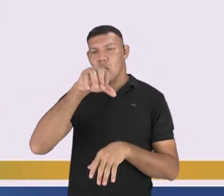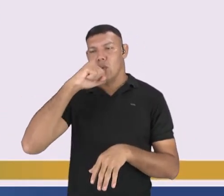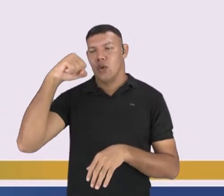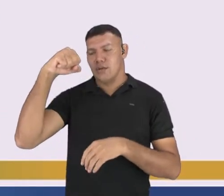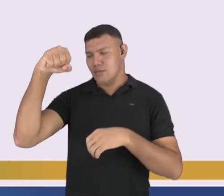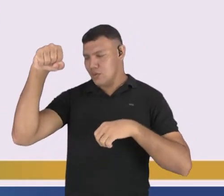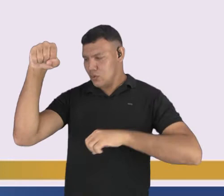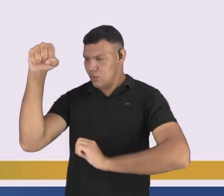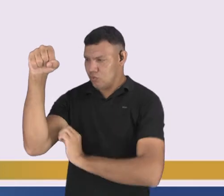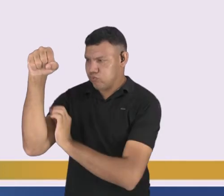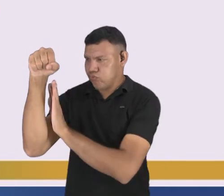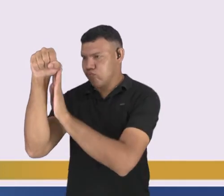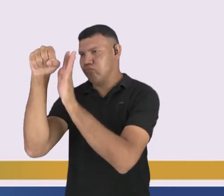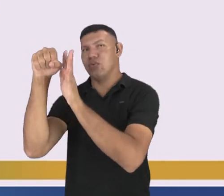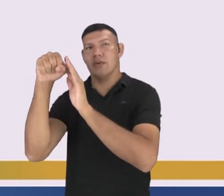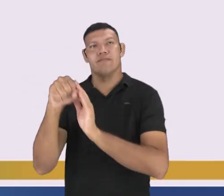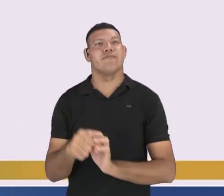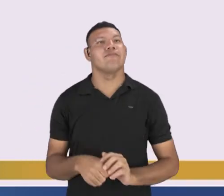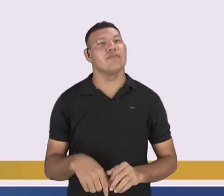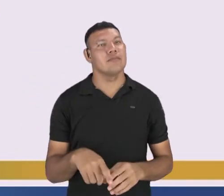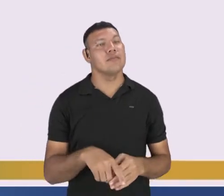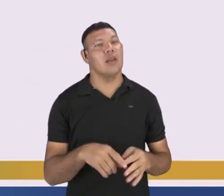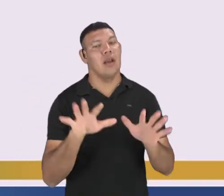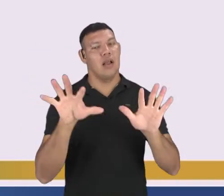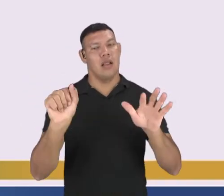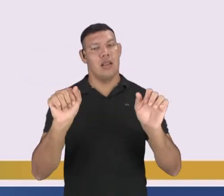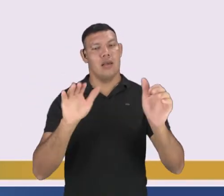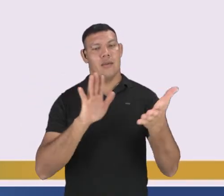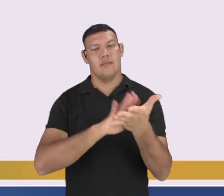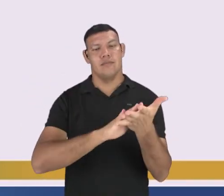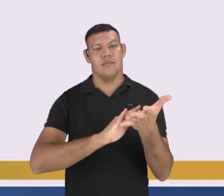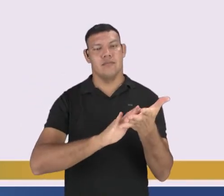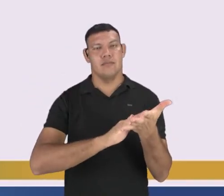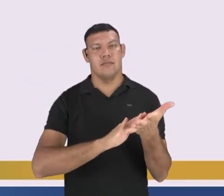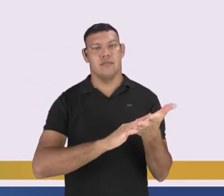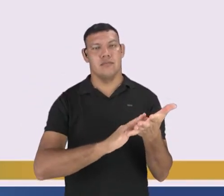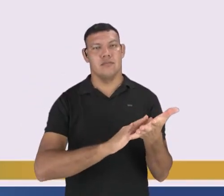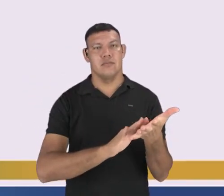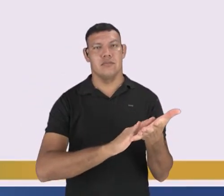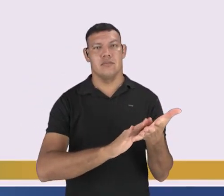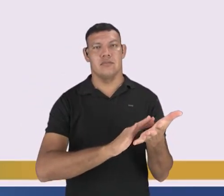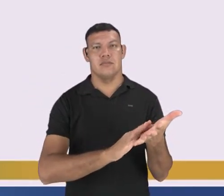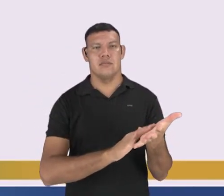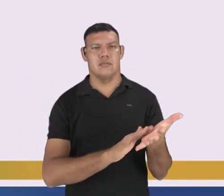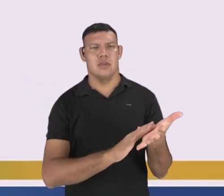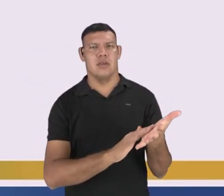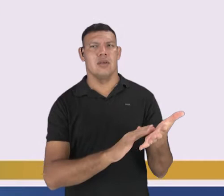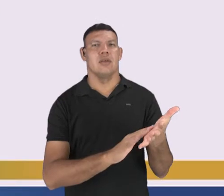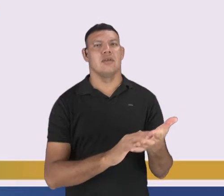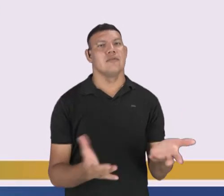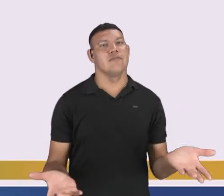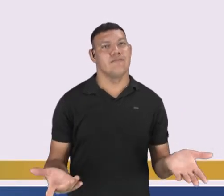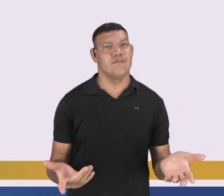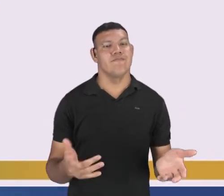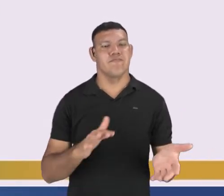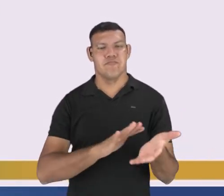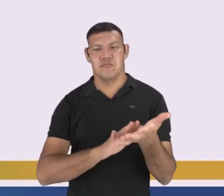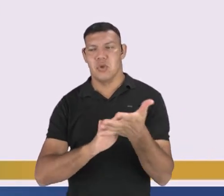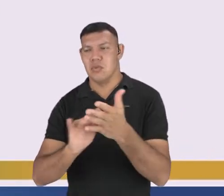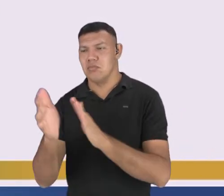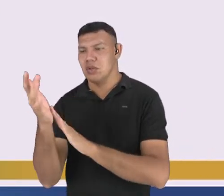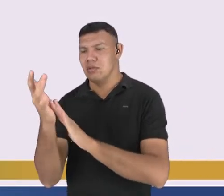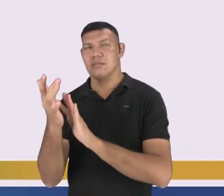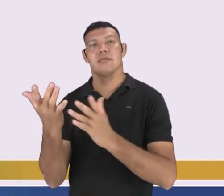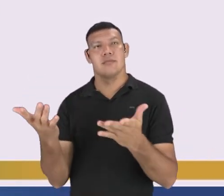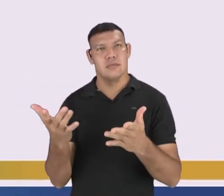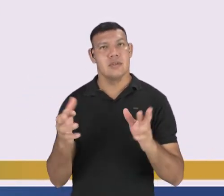interpreta. E o último, nós temos o tato, que é caracterizado pela sensação do toque, ou seja, a forma de tocar.